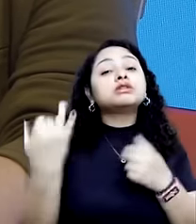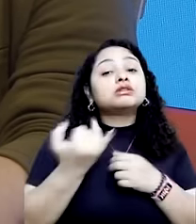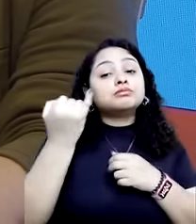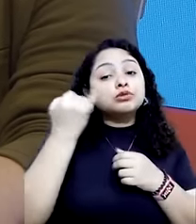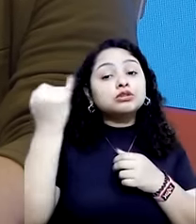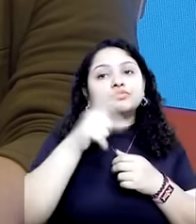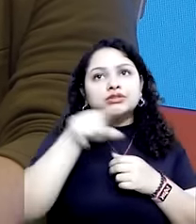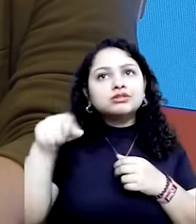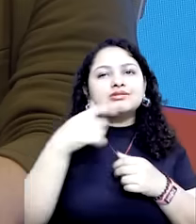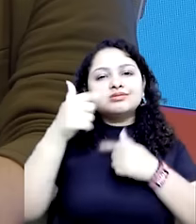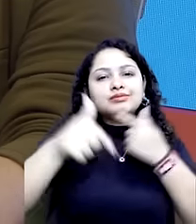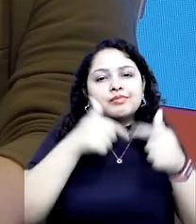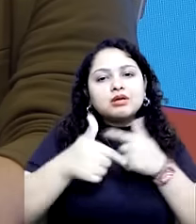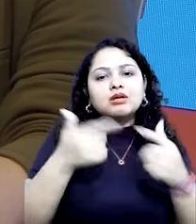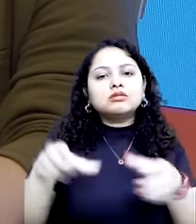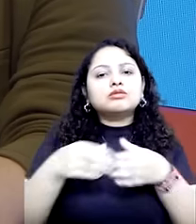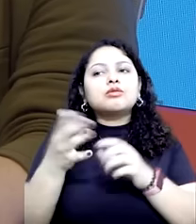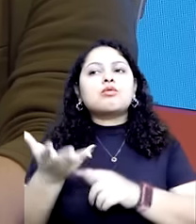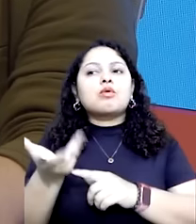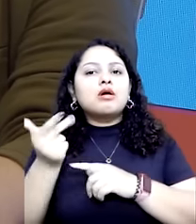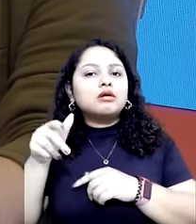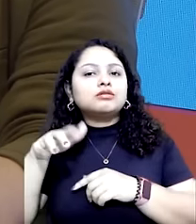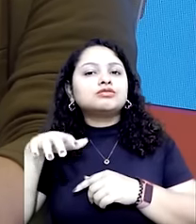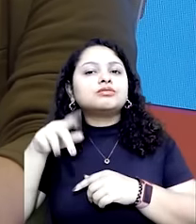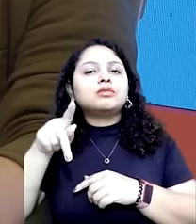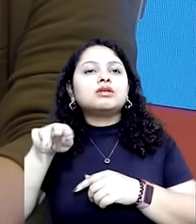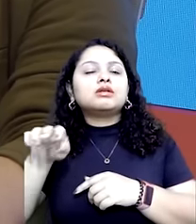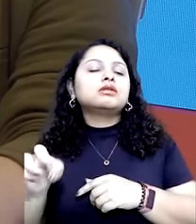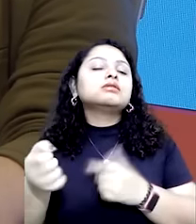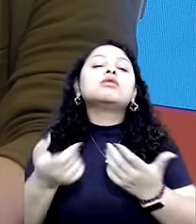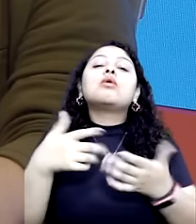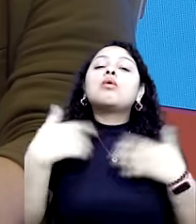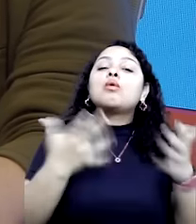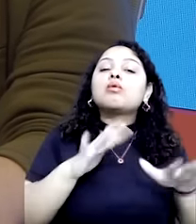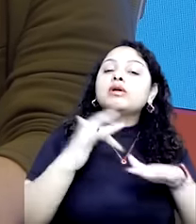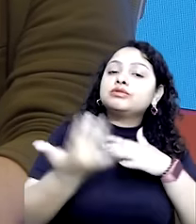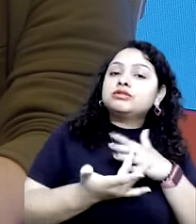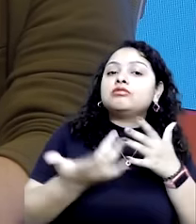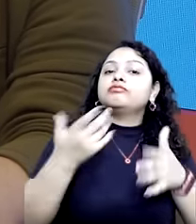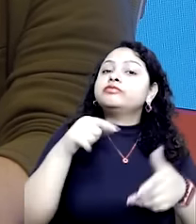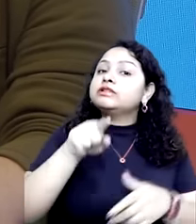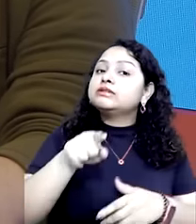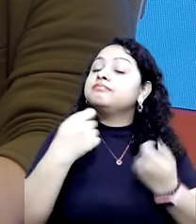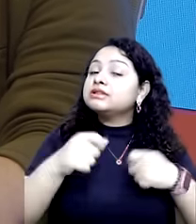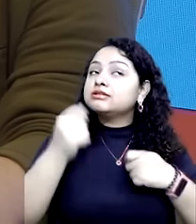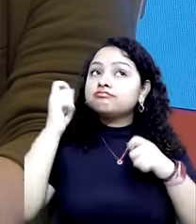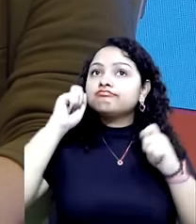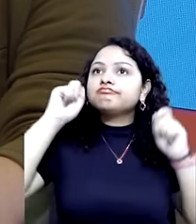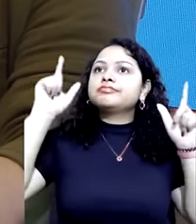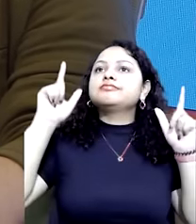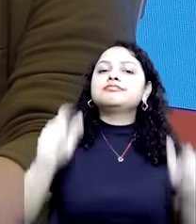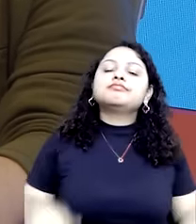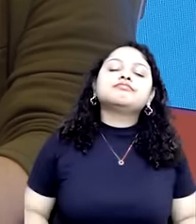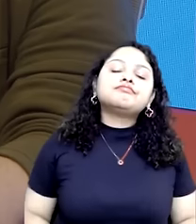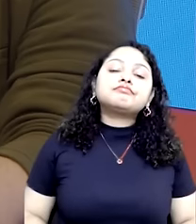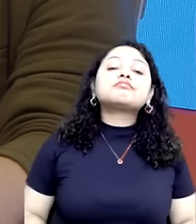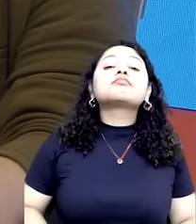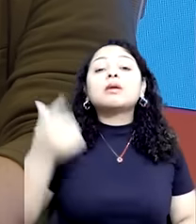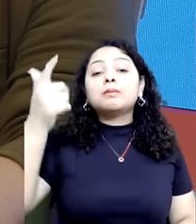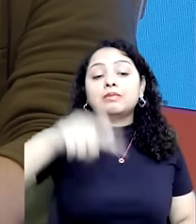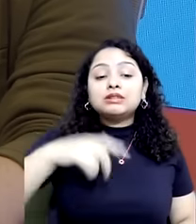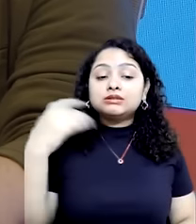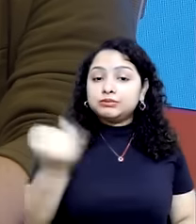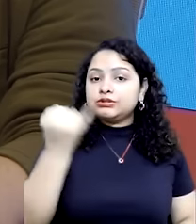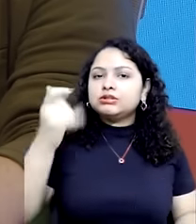isso quem tá aí trabalhando né seja com Marketplace seja com redes sociais seja o que for tem essa pegada aí que dá para trabalhar outra coisa